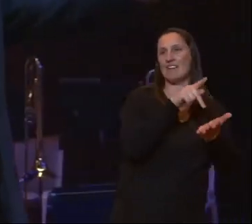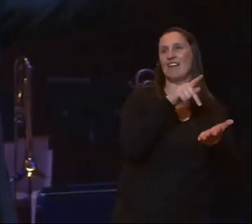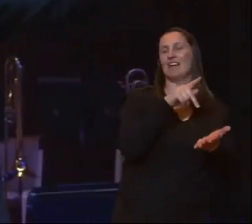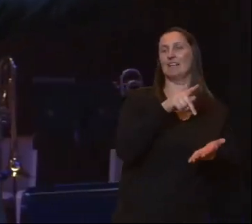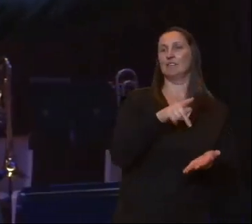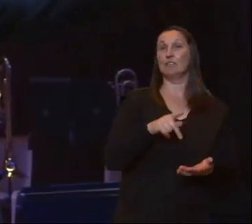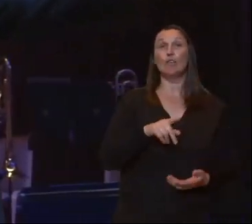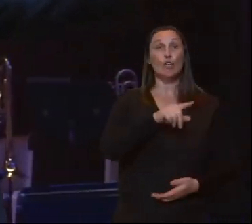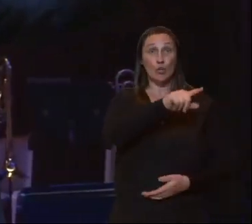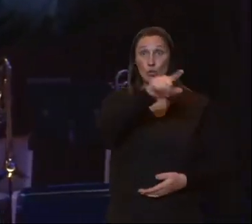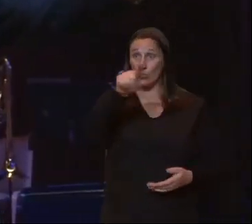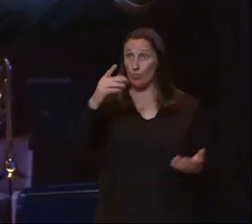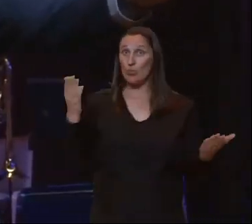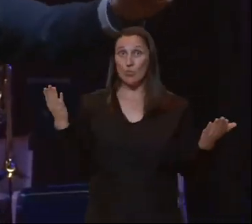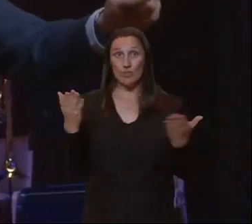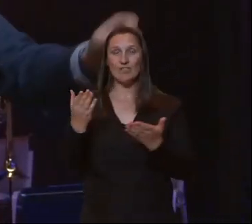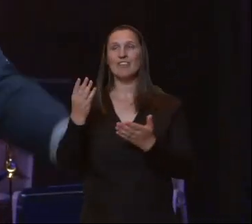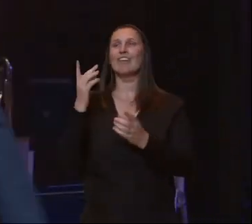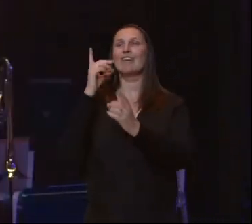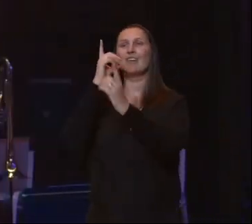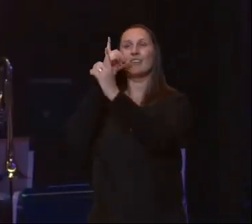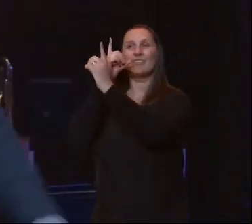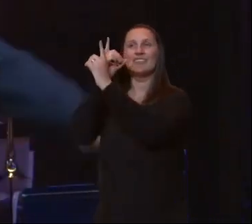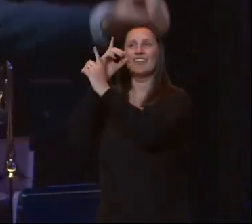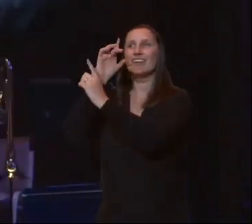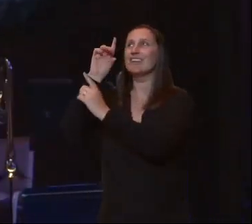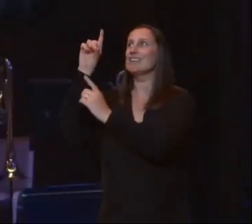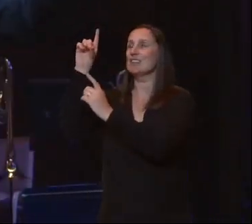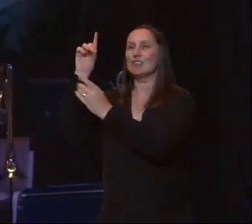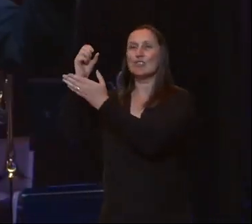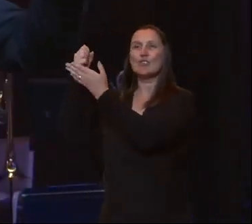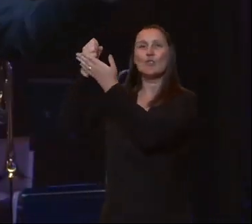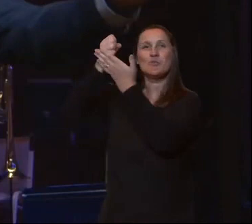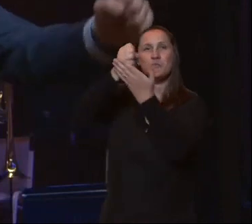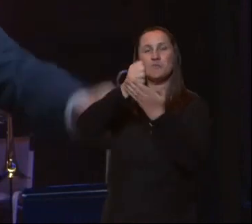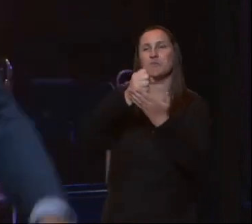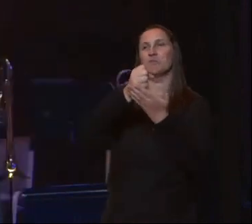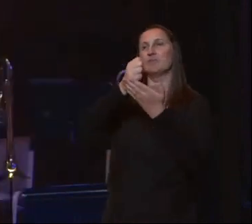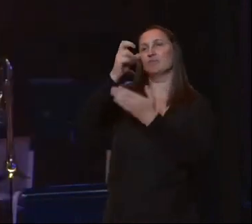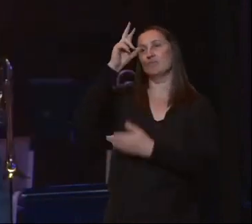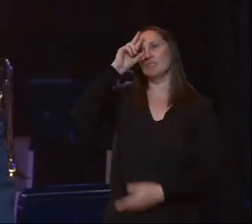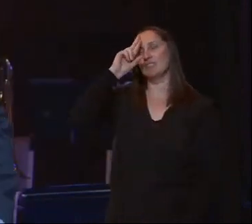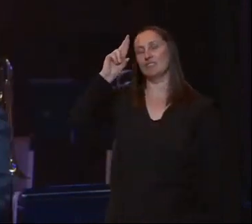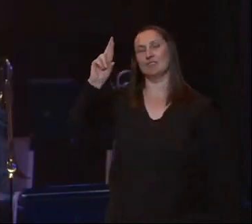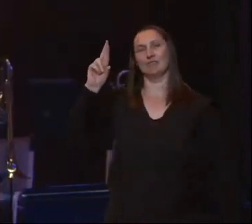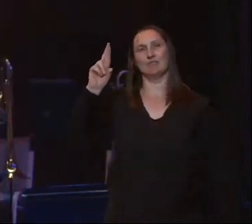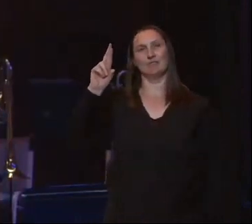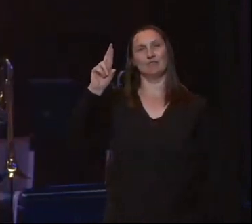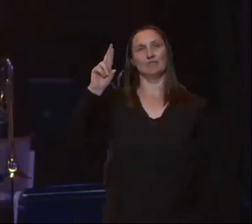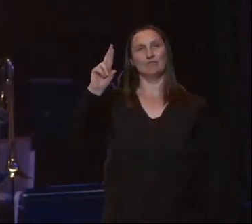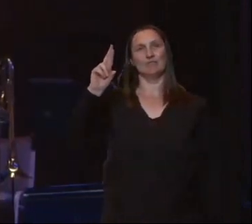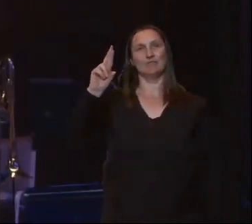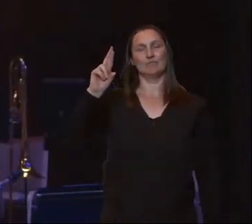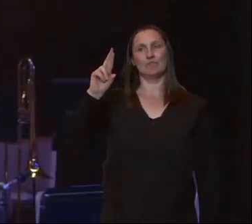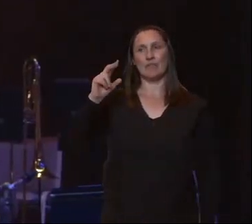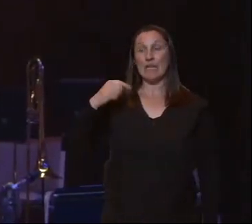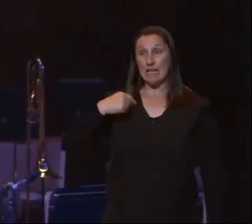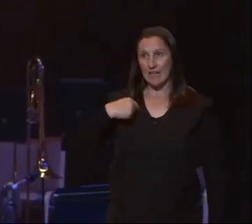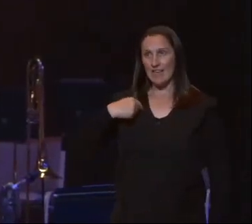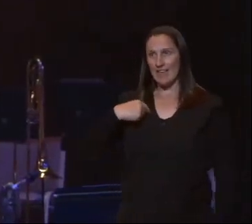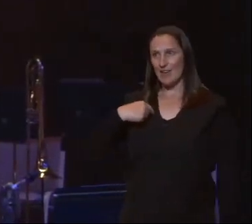encontrar resgate em Deus nesse lugar, socorro no Senhor. Eu lembro quando Ele me chamou,